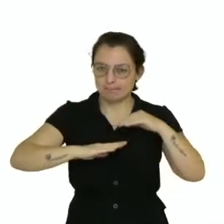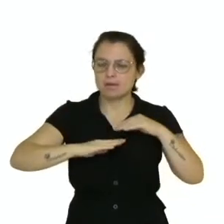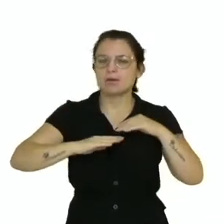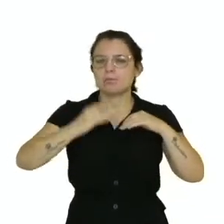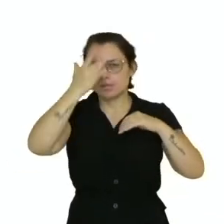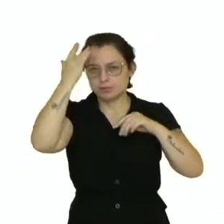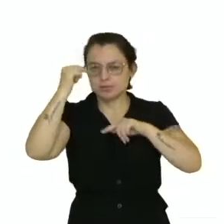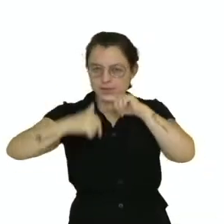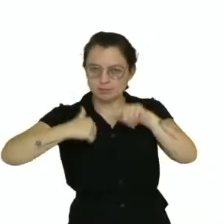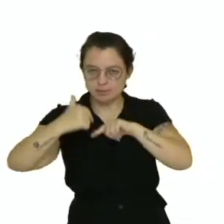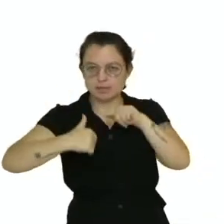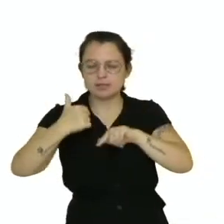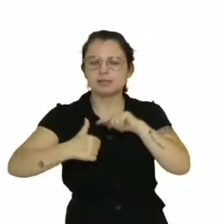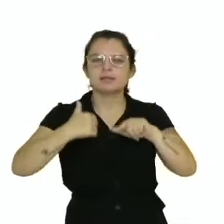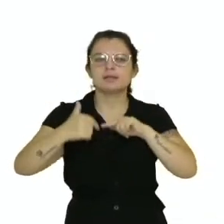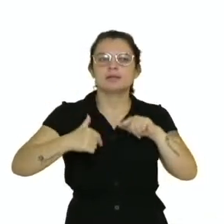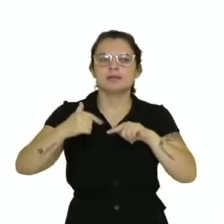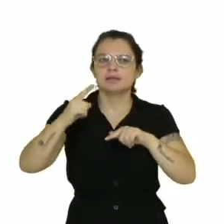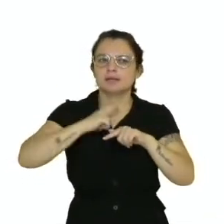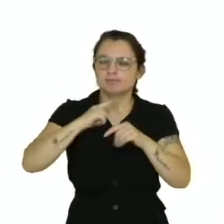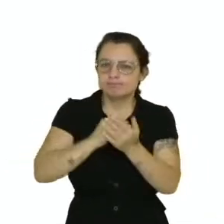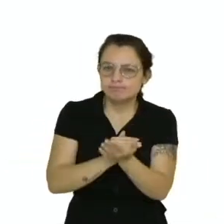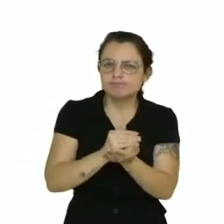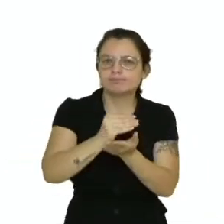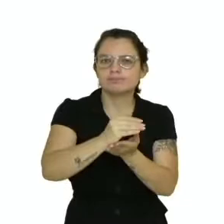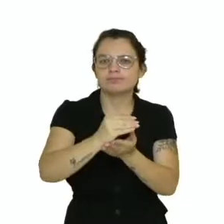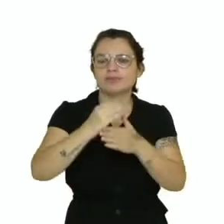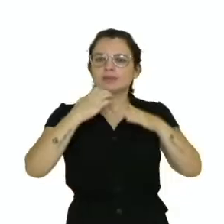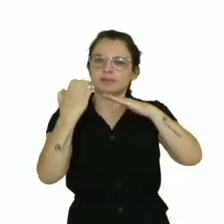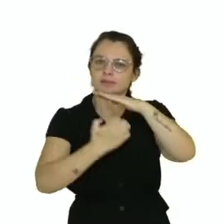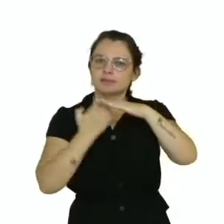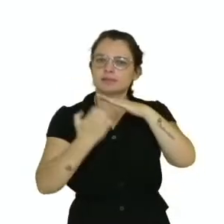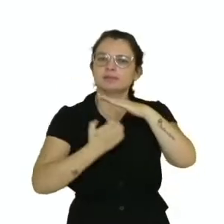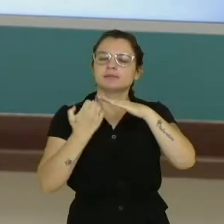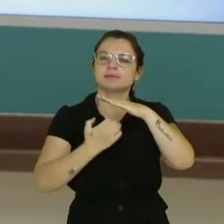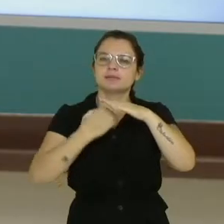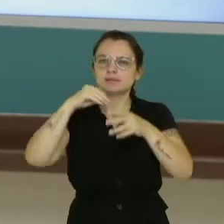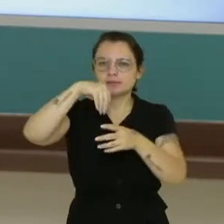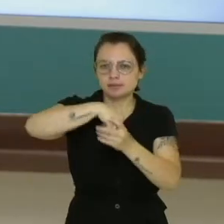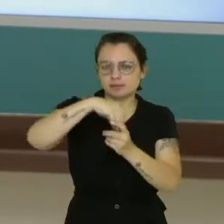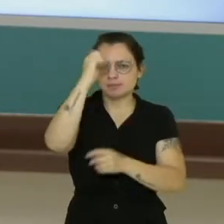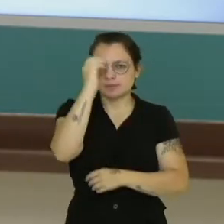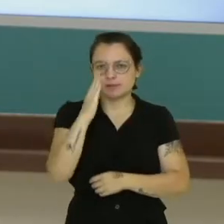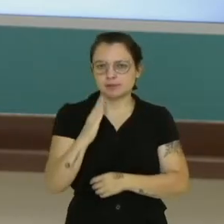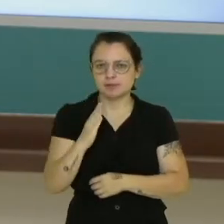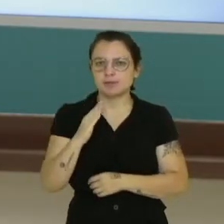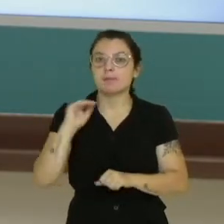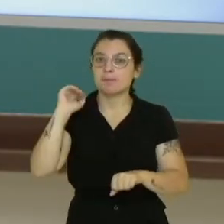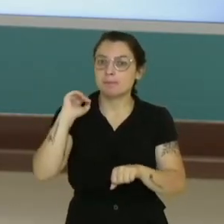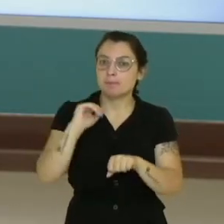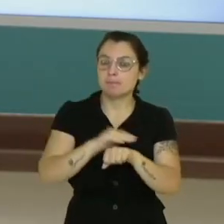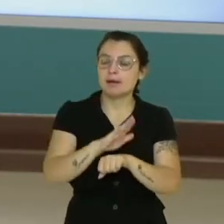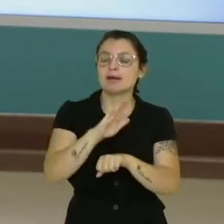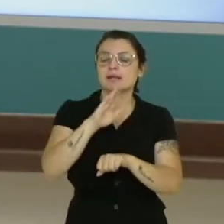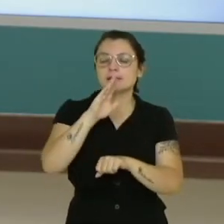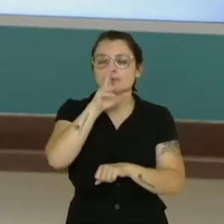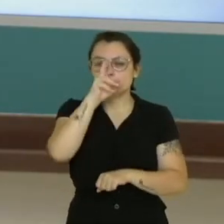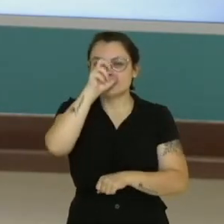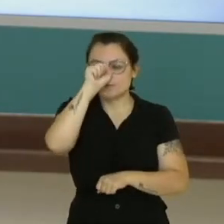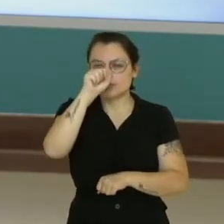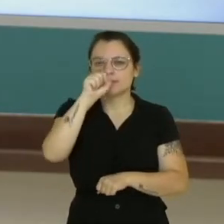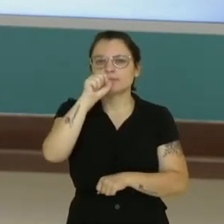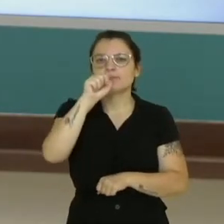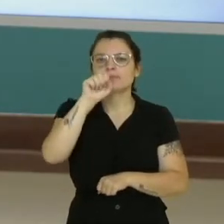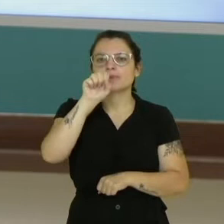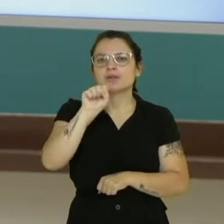consumidor interno, tem impulso à industrialização do país, mas especialmente na região sudeste do país,